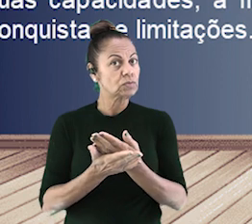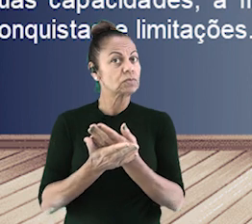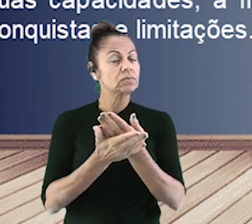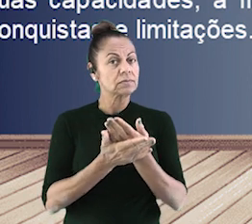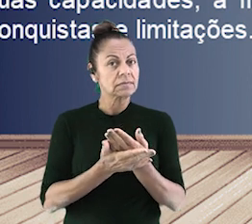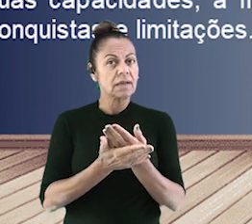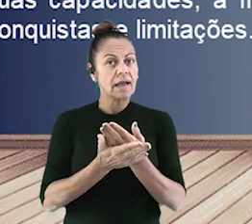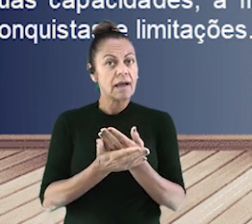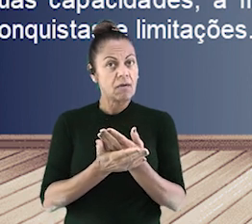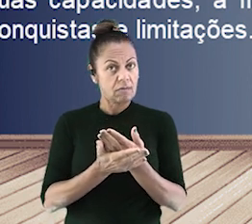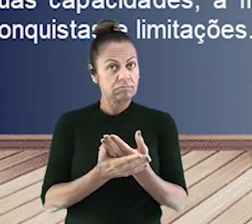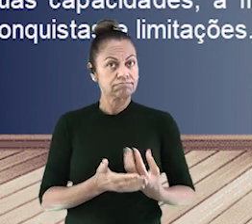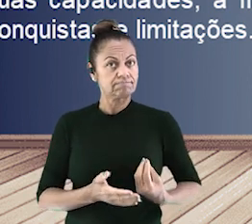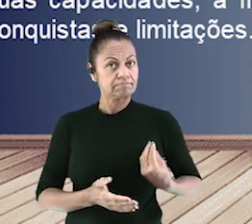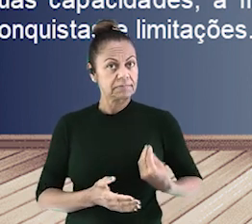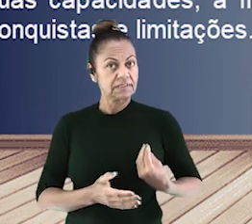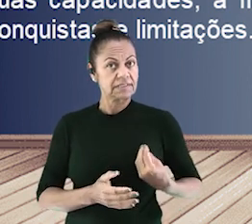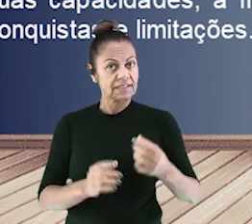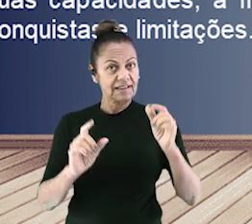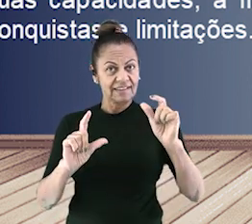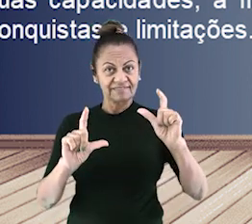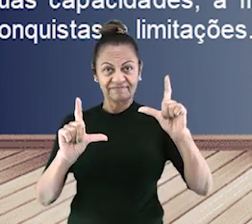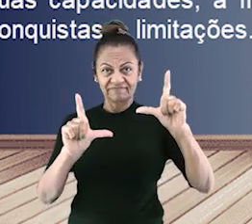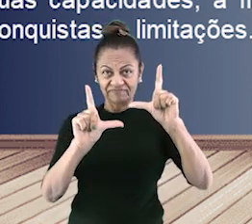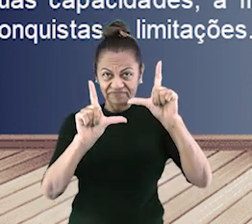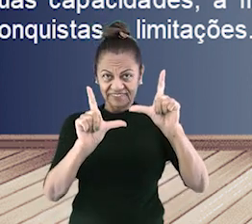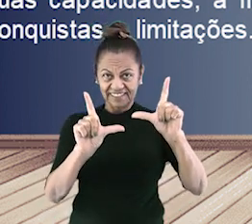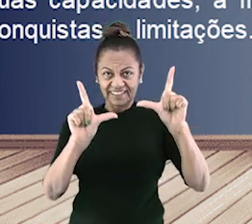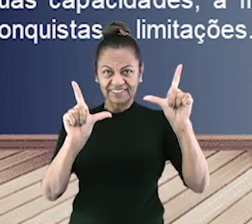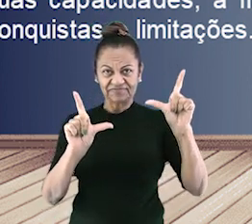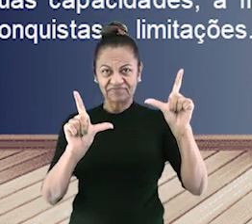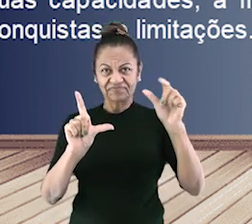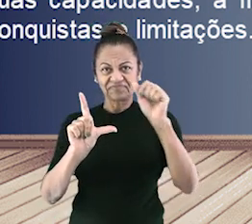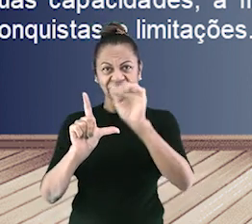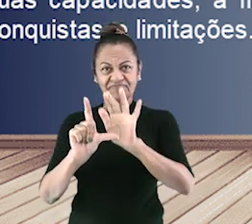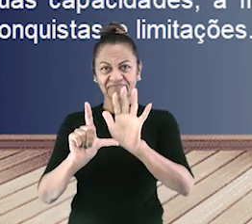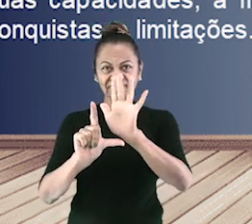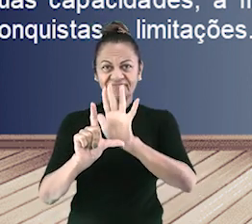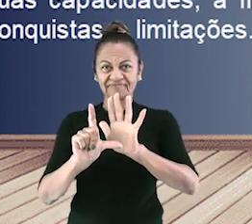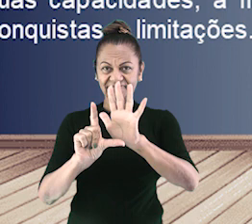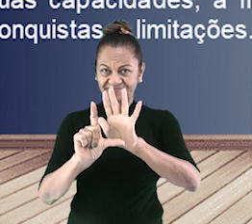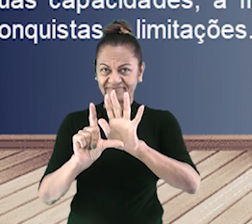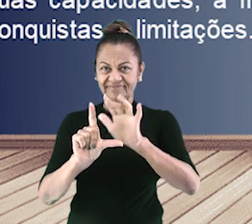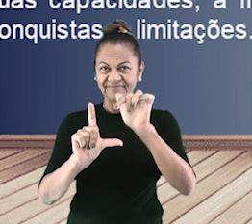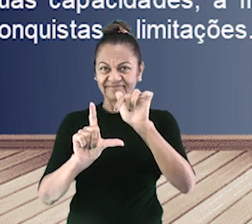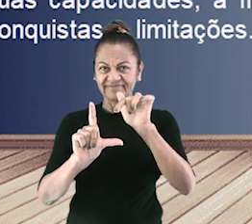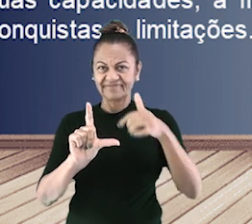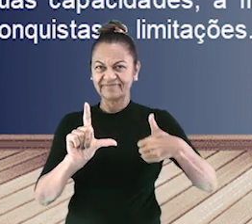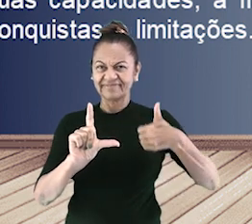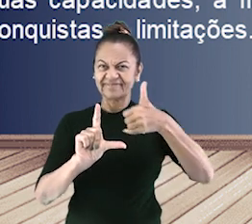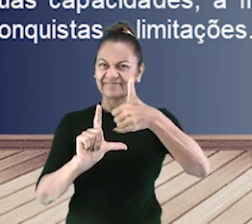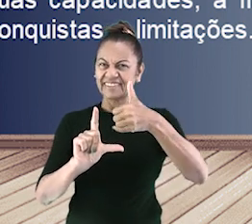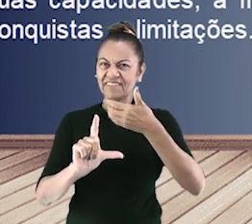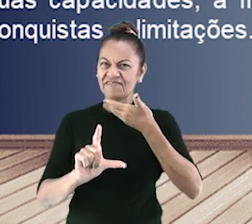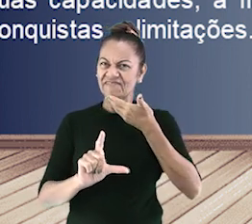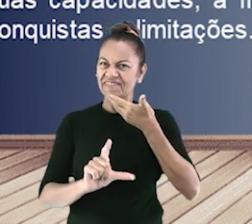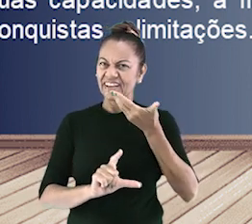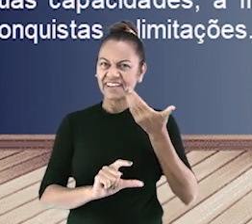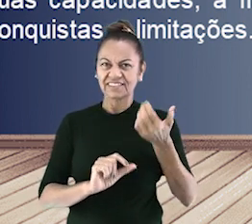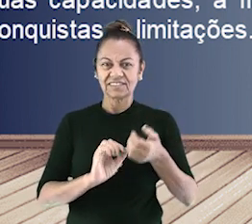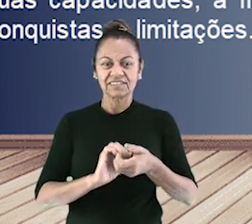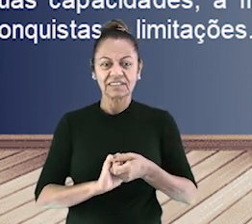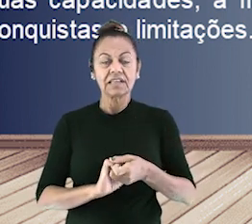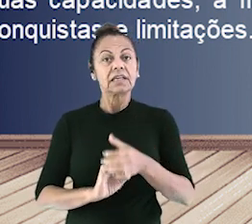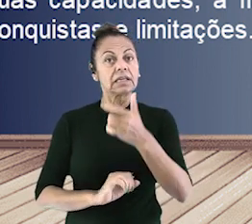de registrar sua presença no nosso QR Code, que está aparecendo aqui na nossa tela. É rápido e muito fácil.